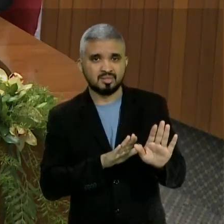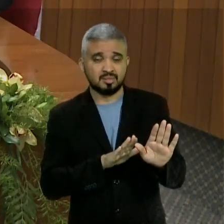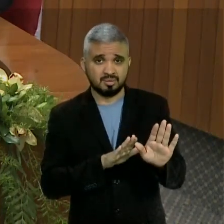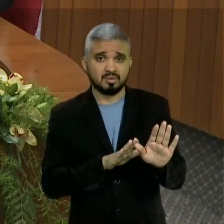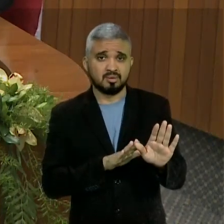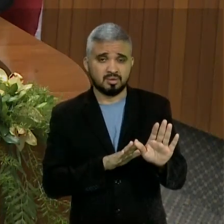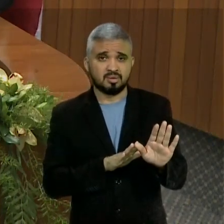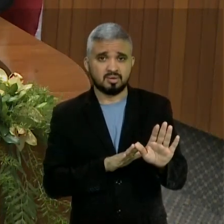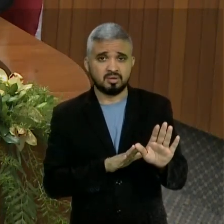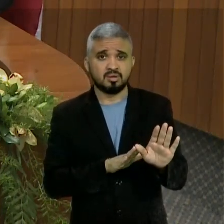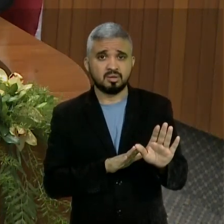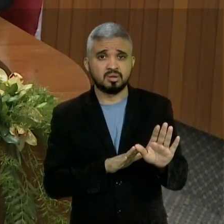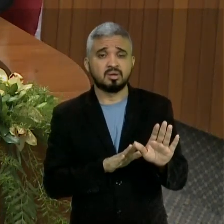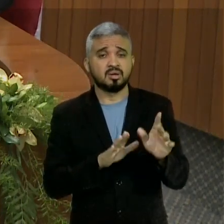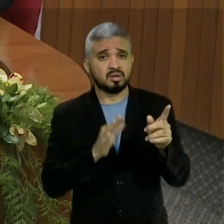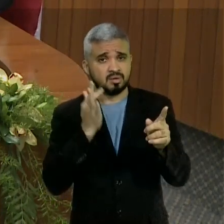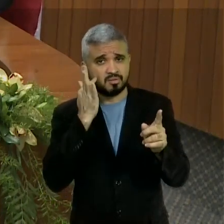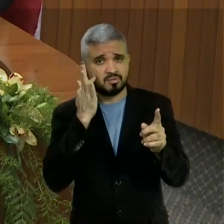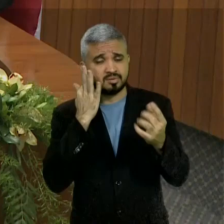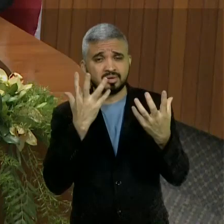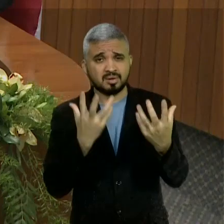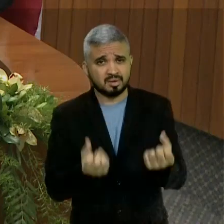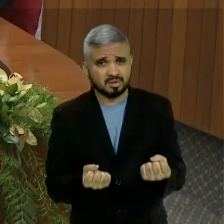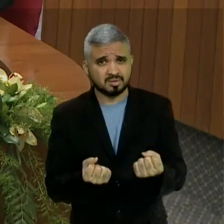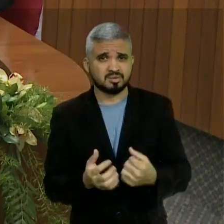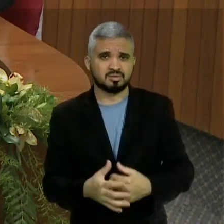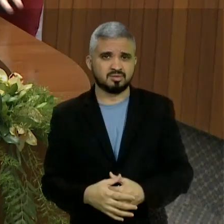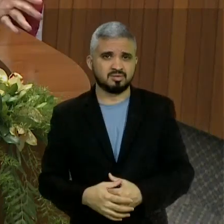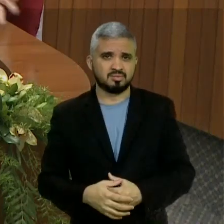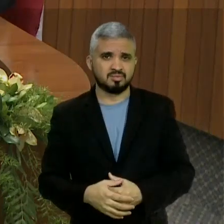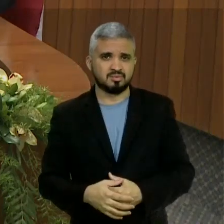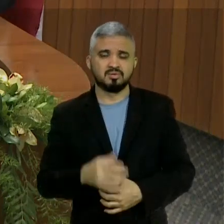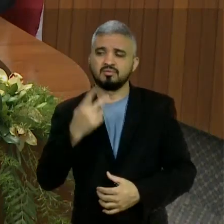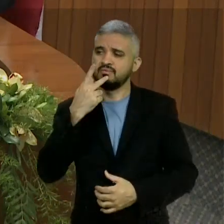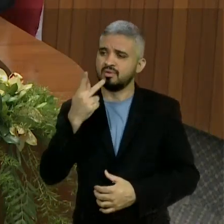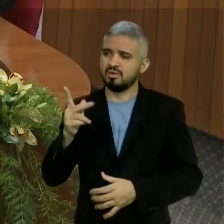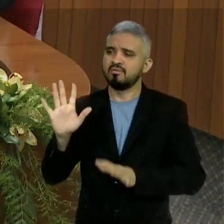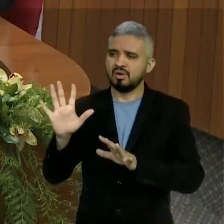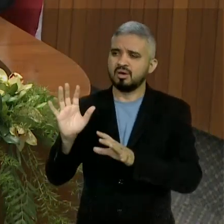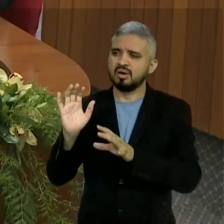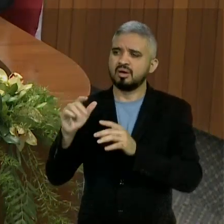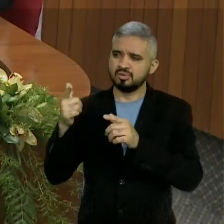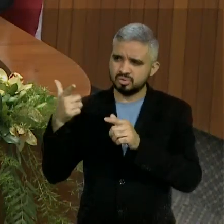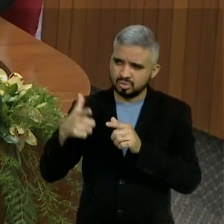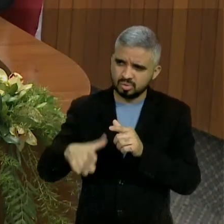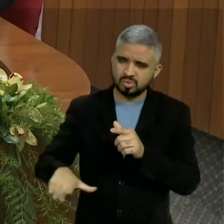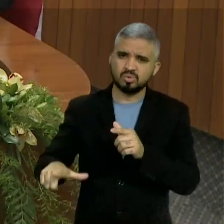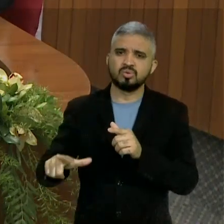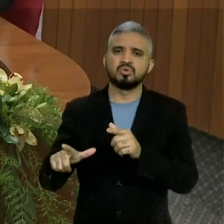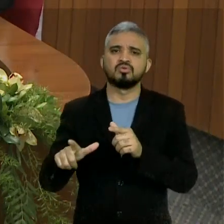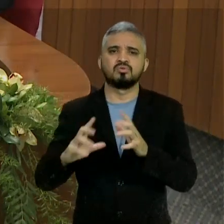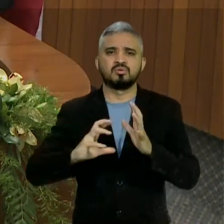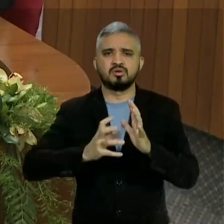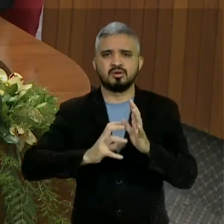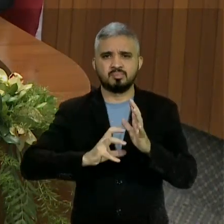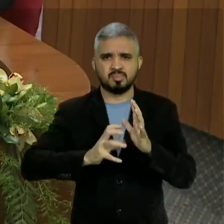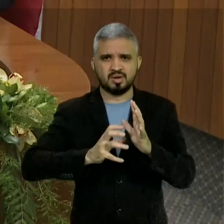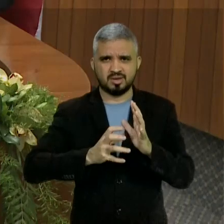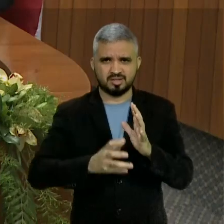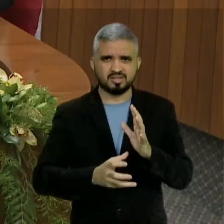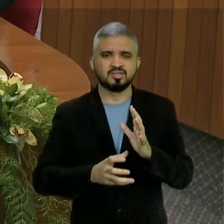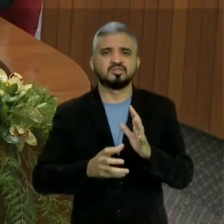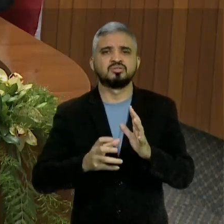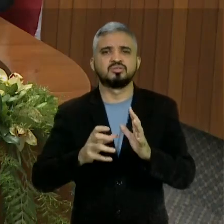processo foi realizado deu aí prazo de novo por solidariedade se manifestar quer que a